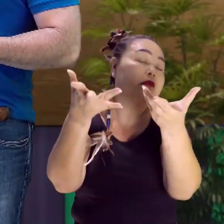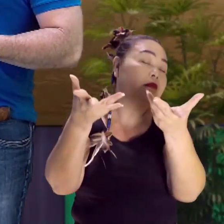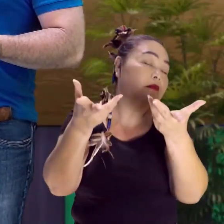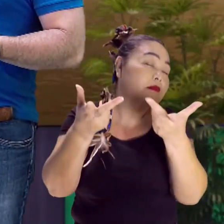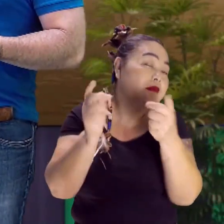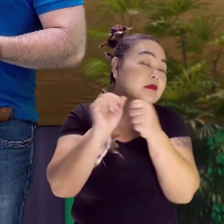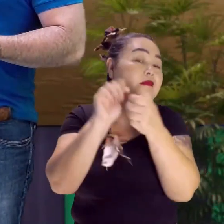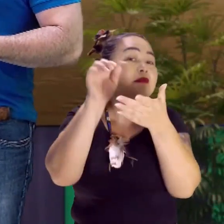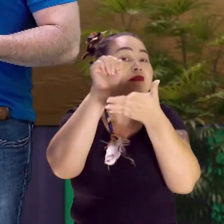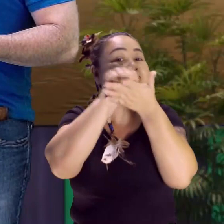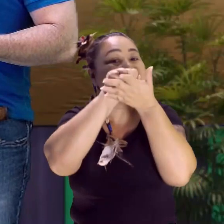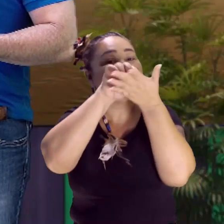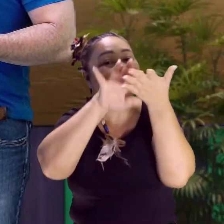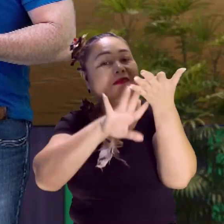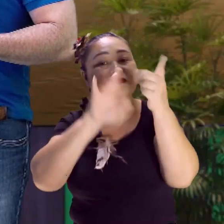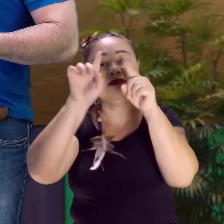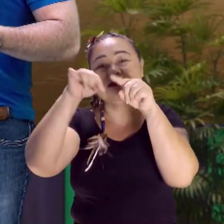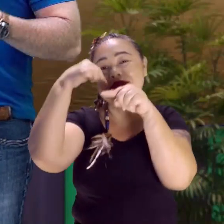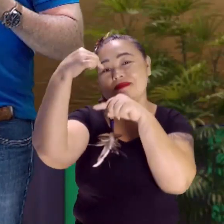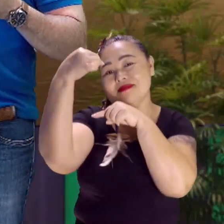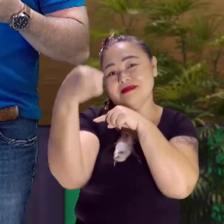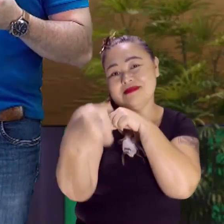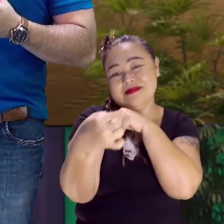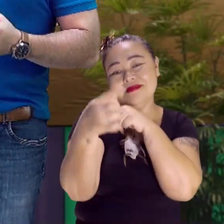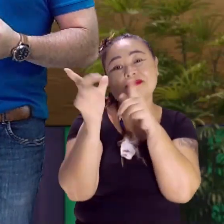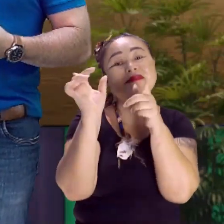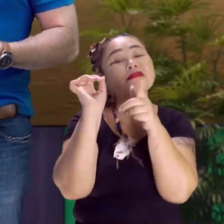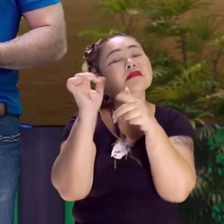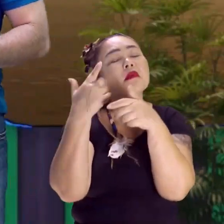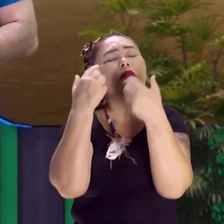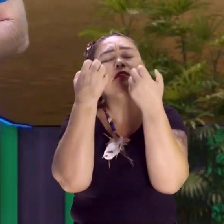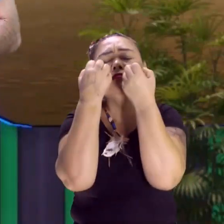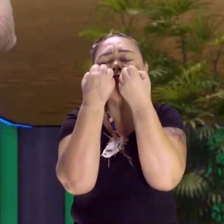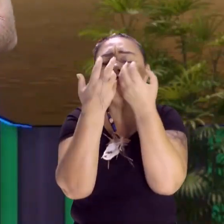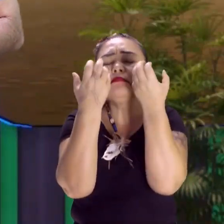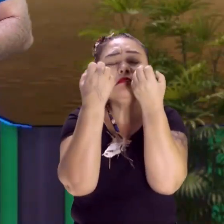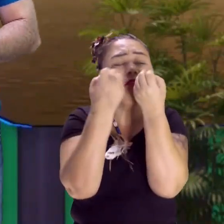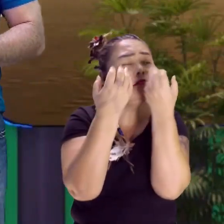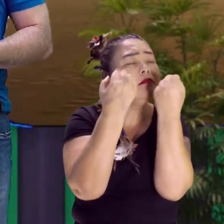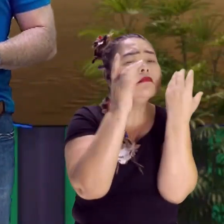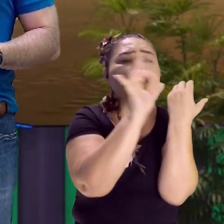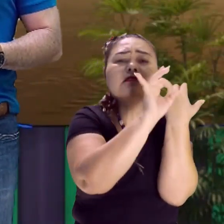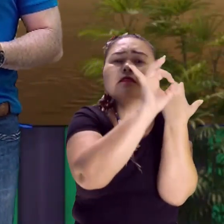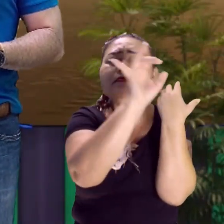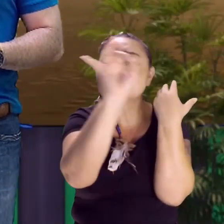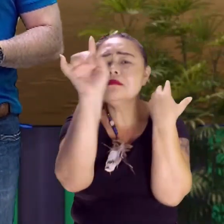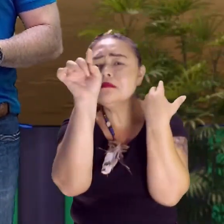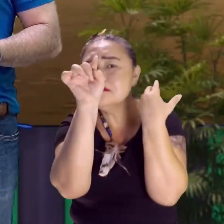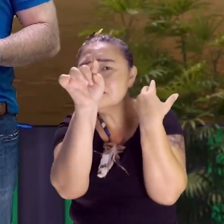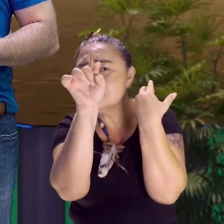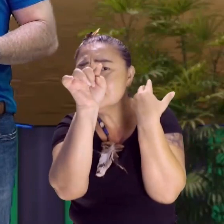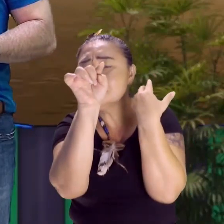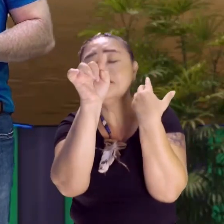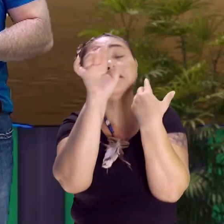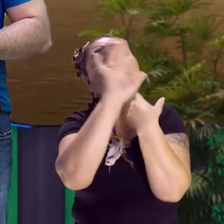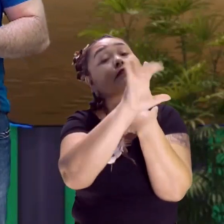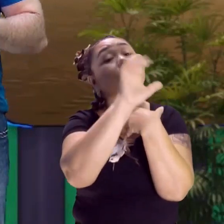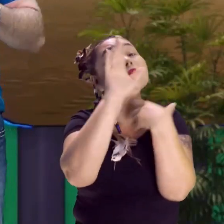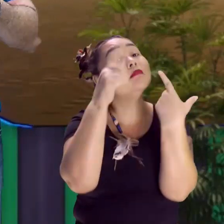com as atividades Extra clássica e tipo assim é muito bom ver esse trabalho de cada um de vocês e também